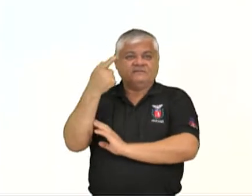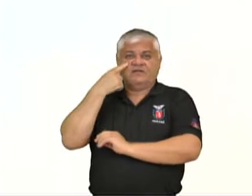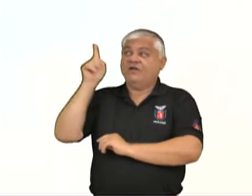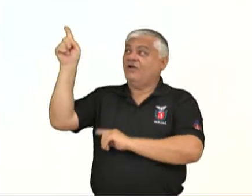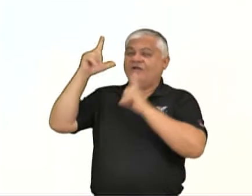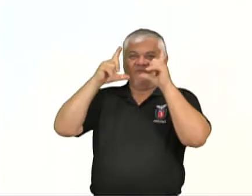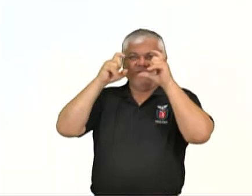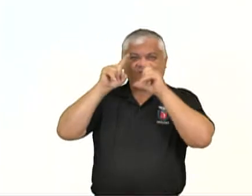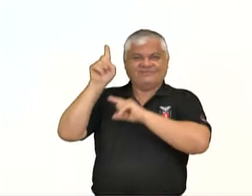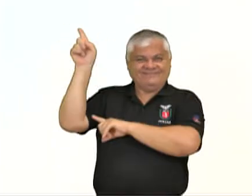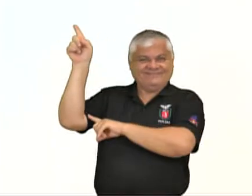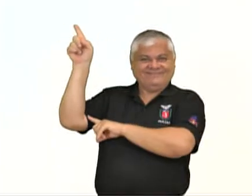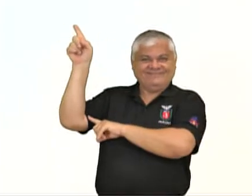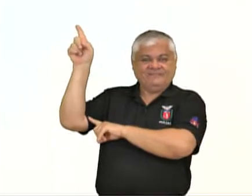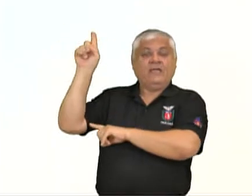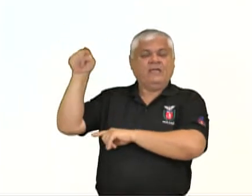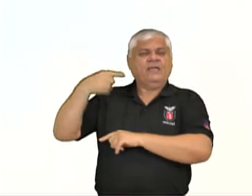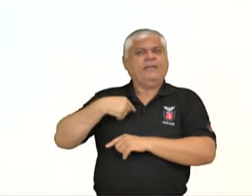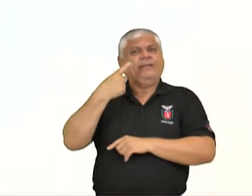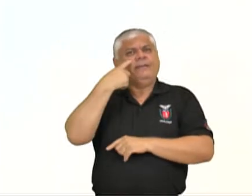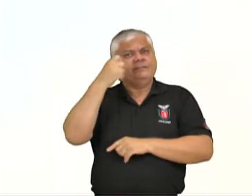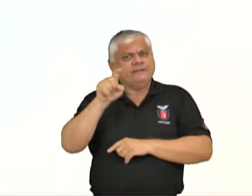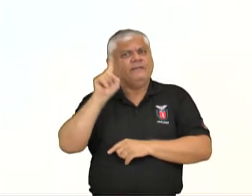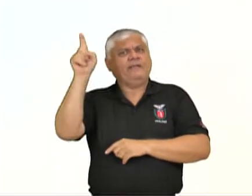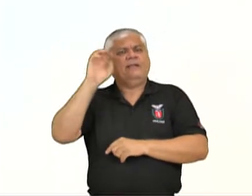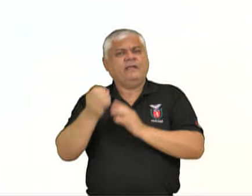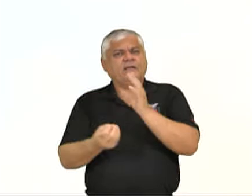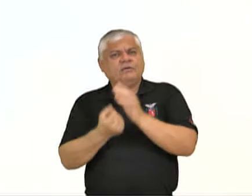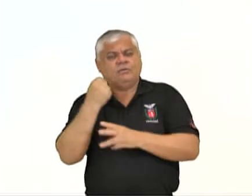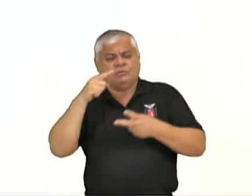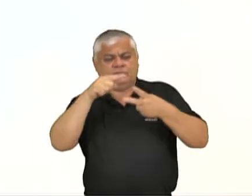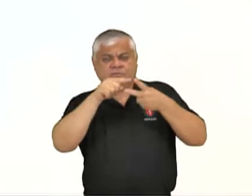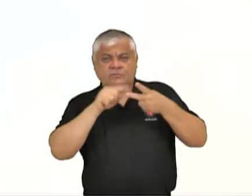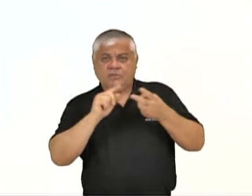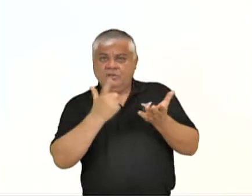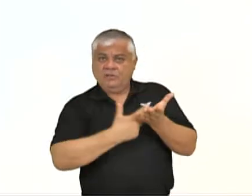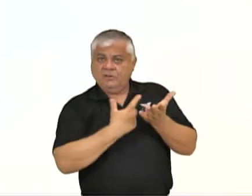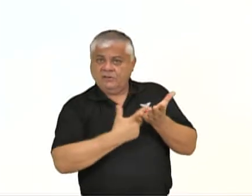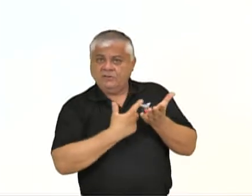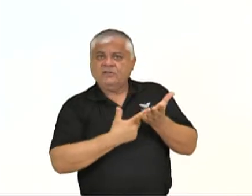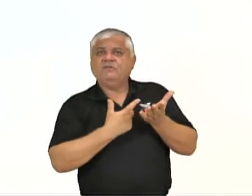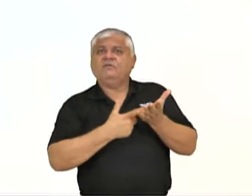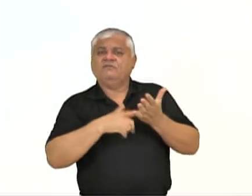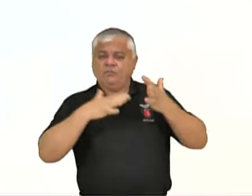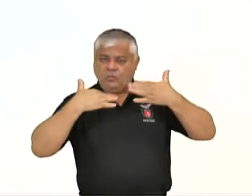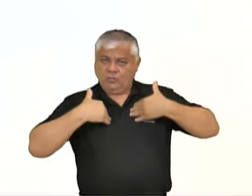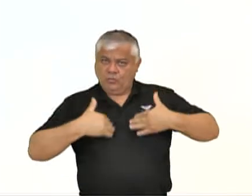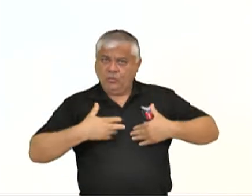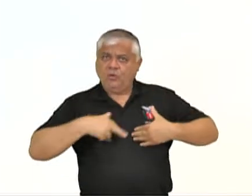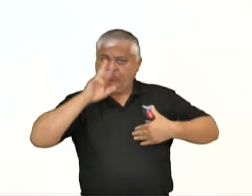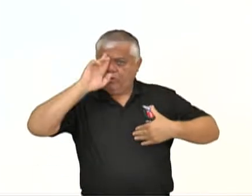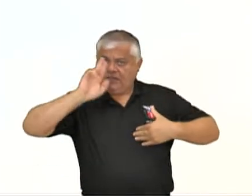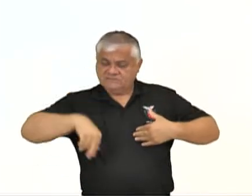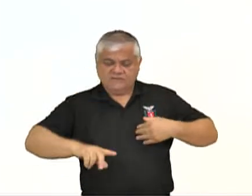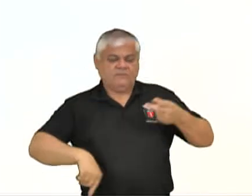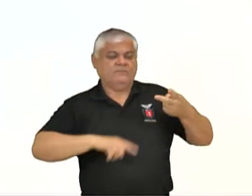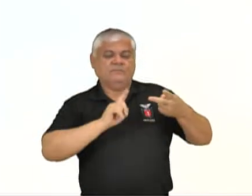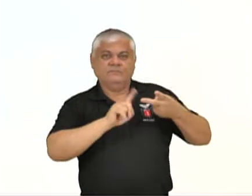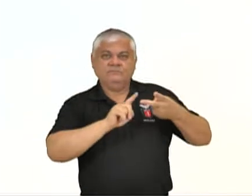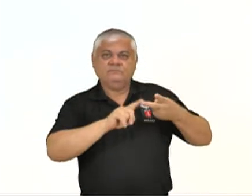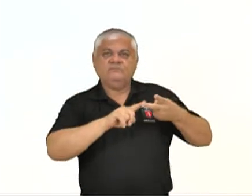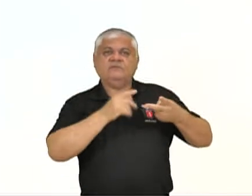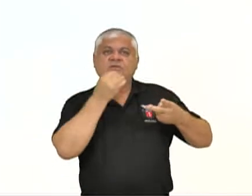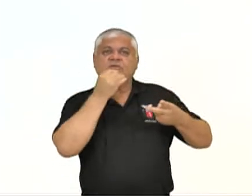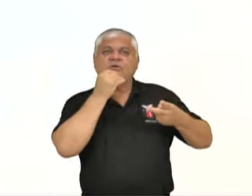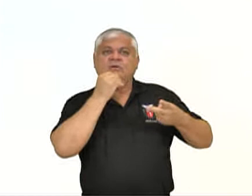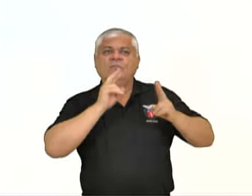fisioterapeuta francesa e é bem interessante. Ela criou dois livros, ela escreveu dois livros, O Corpo Tem Suas Razões e O Correio do Corpo.